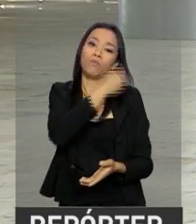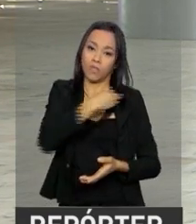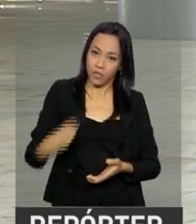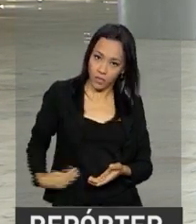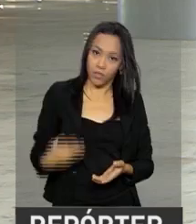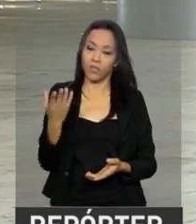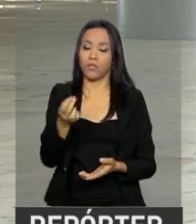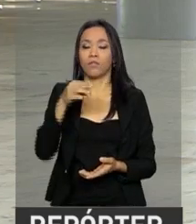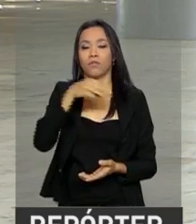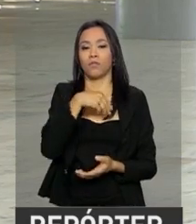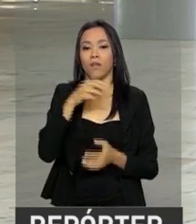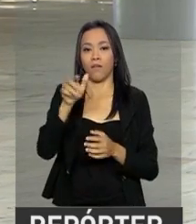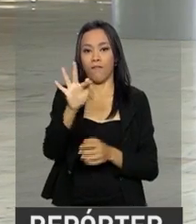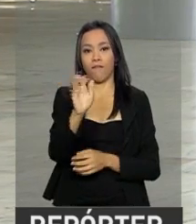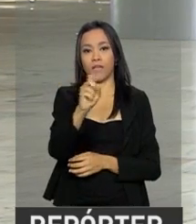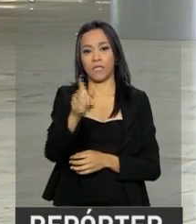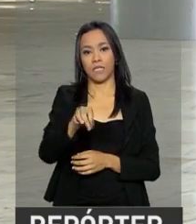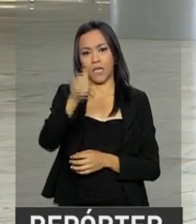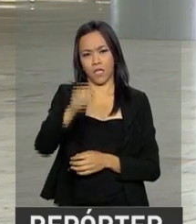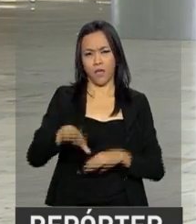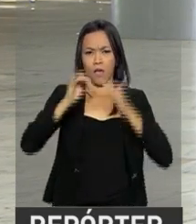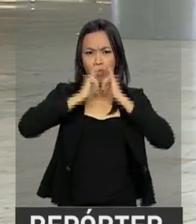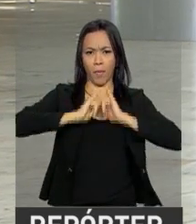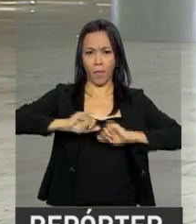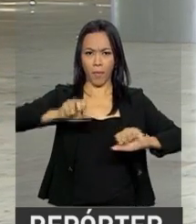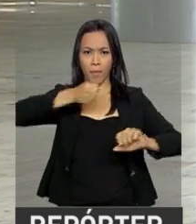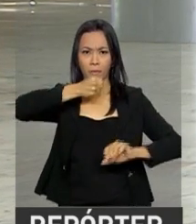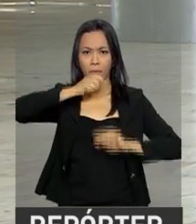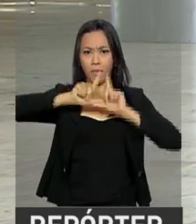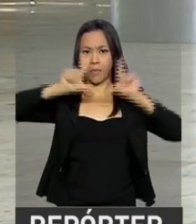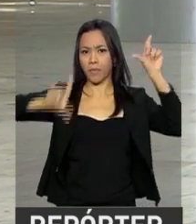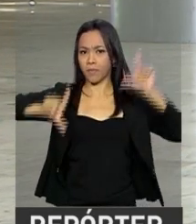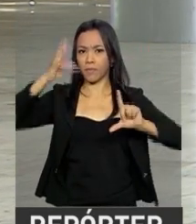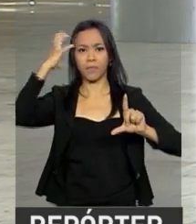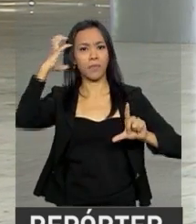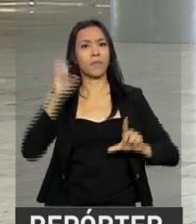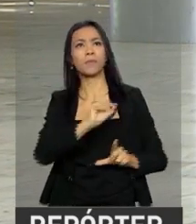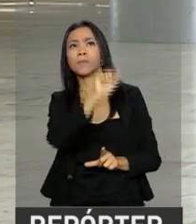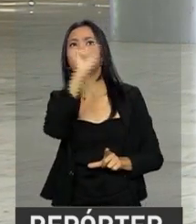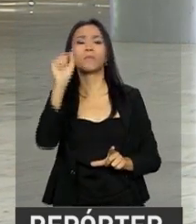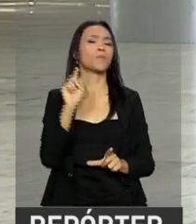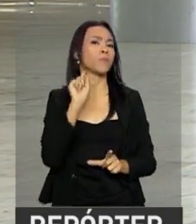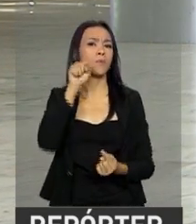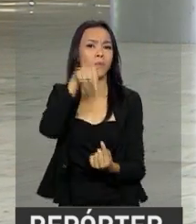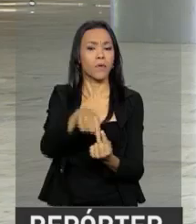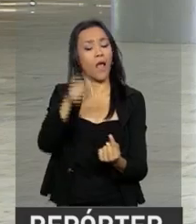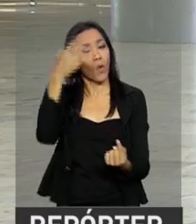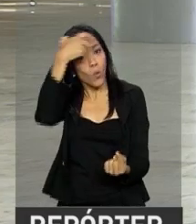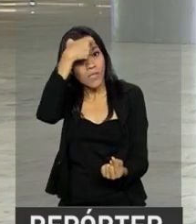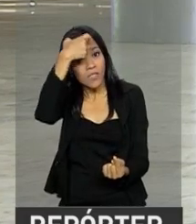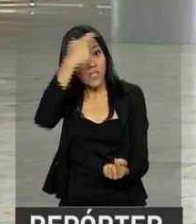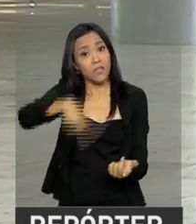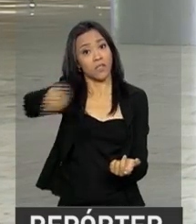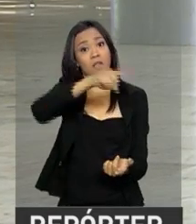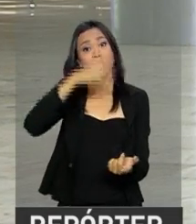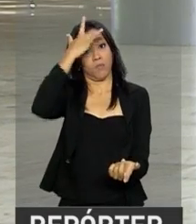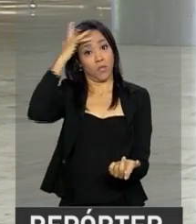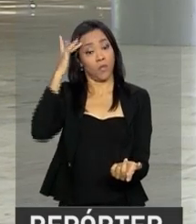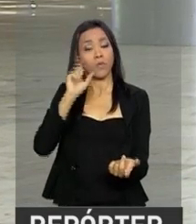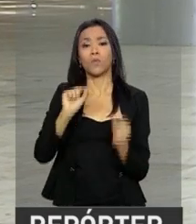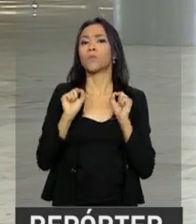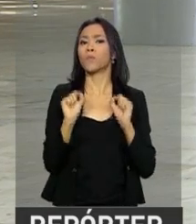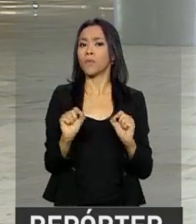meirelles fez um pronunciamento em cadeia nacional de rádio e televisão para sensibilizar conscientizar a população sobre a necessidade